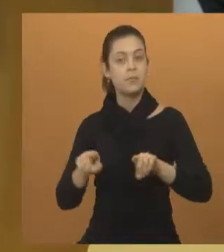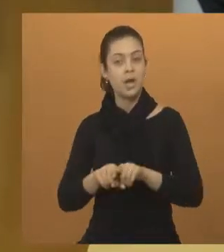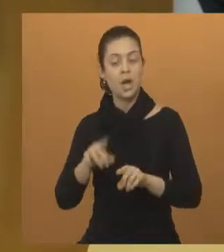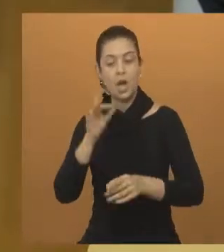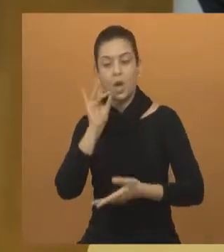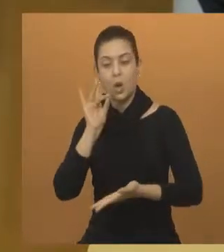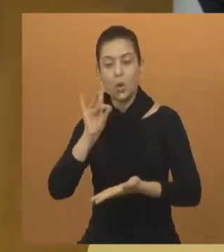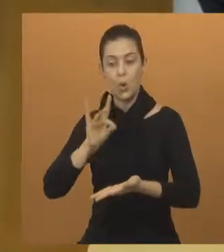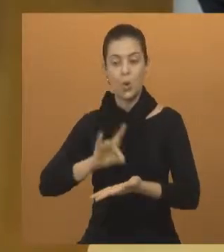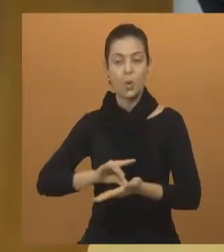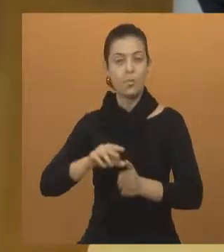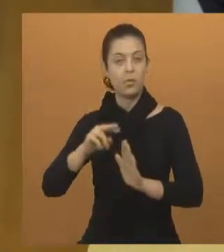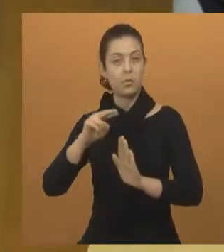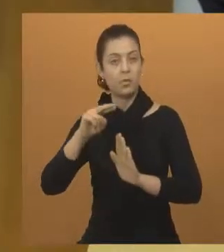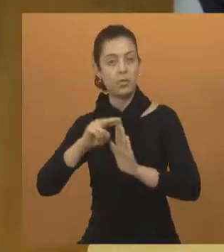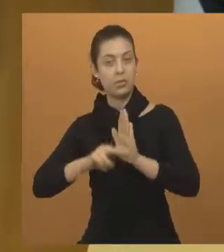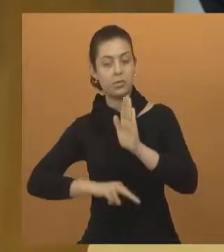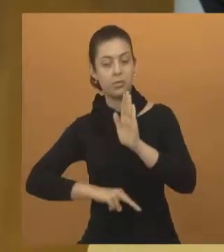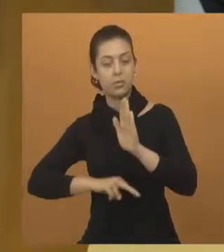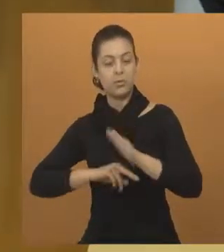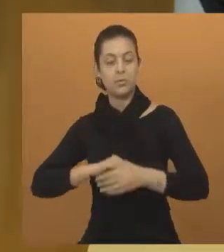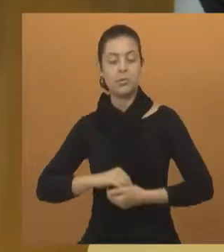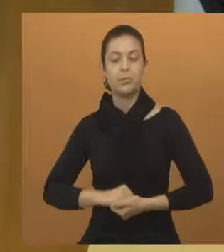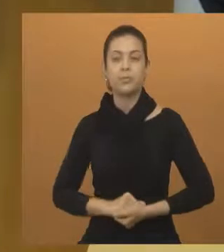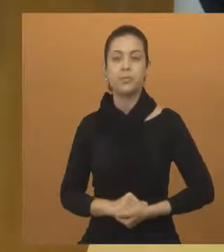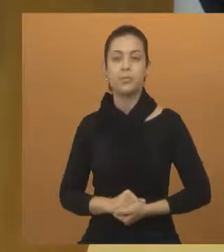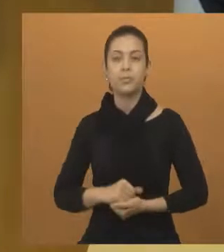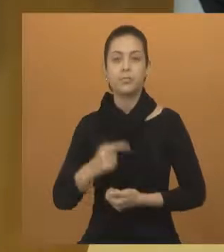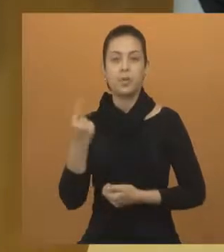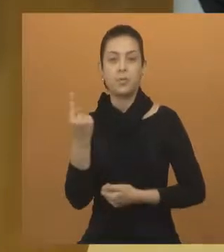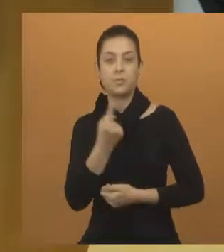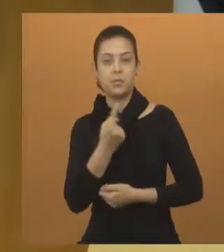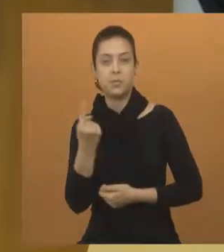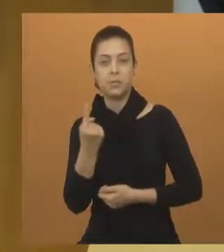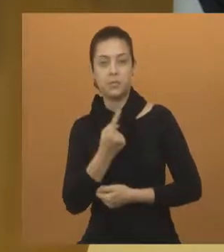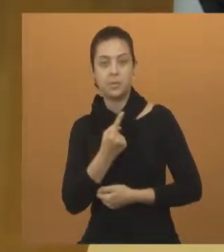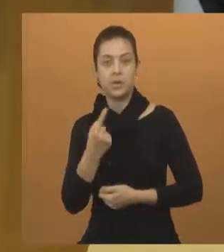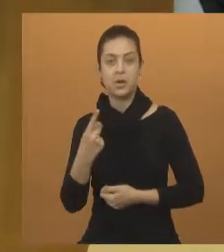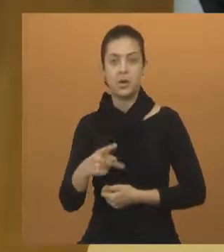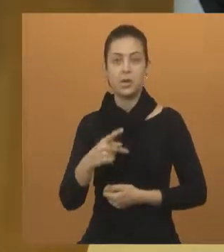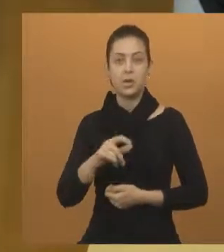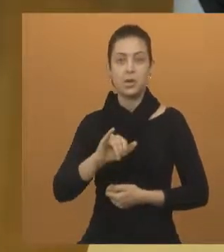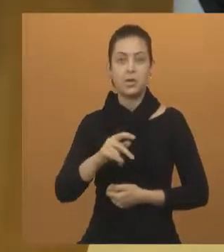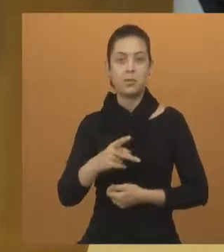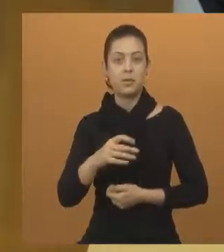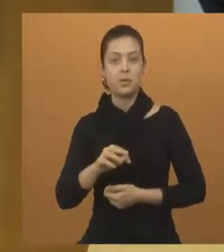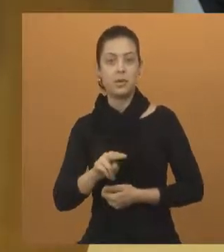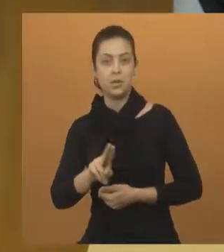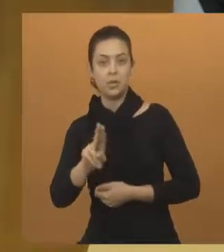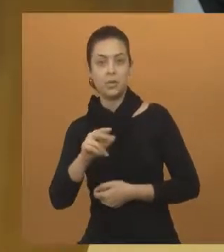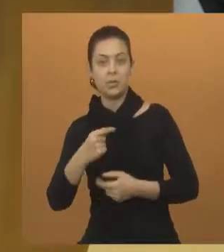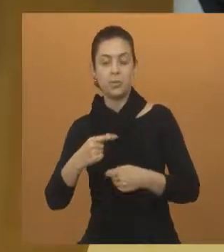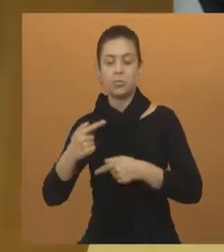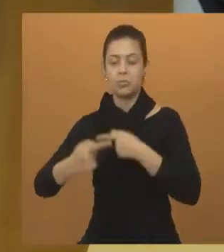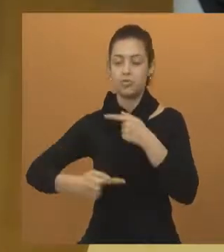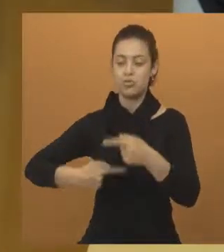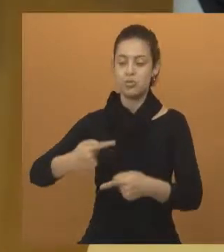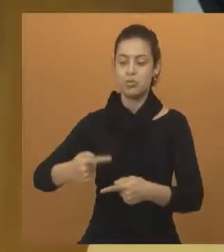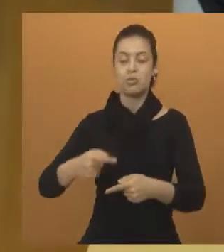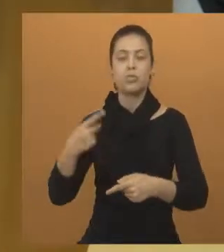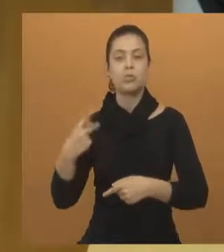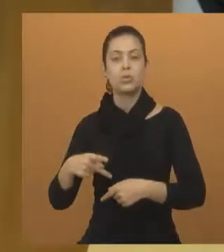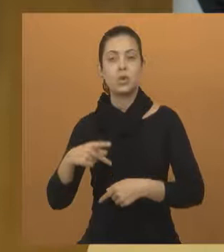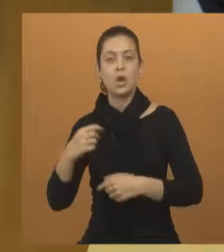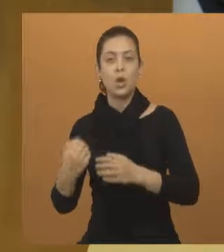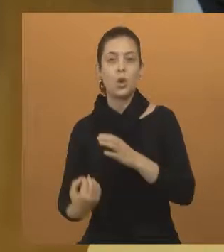cumprir os seguintes requisitos. 1. Os créditos tiverem como fator gerador